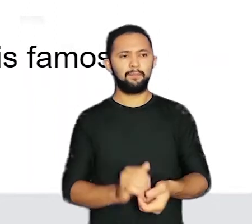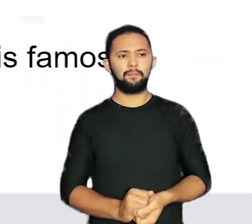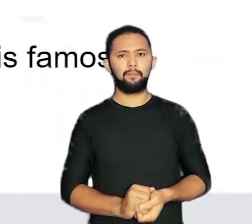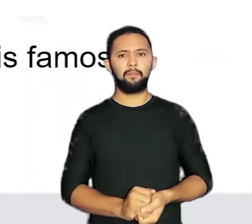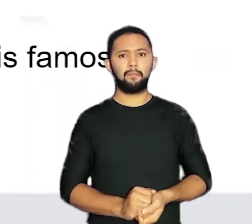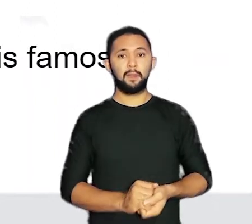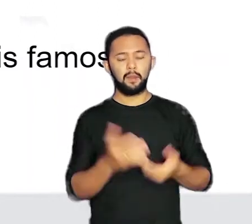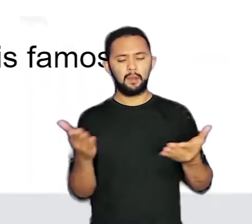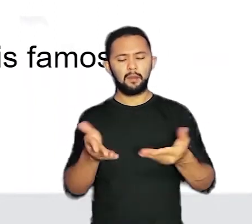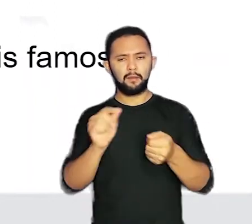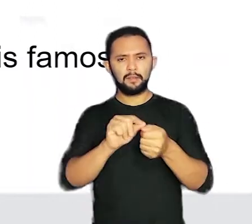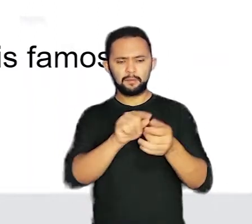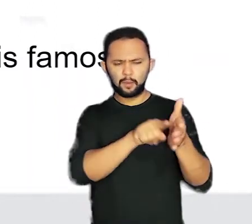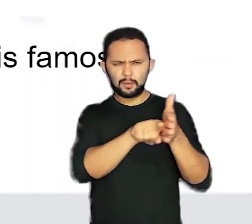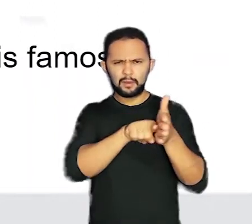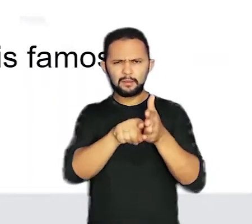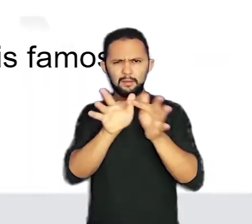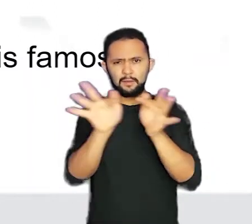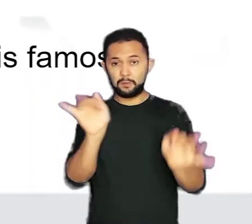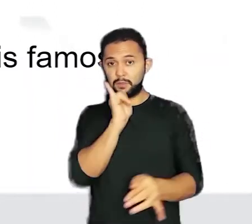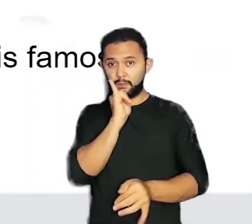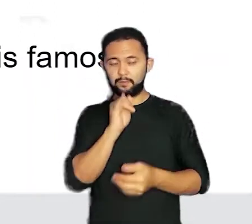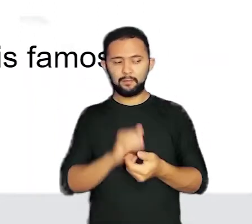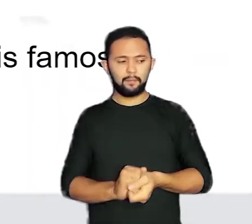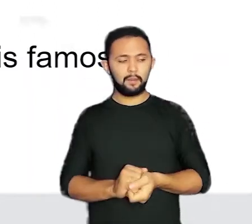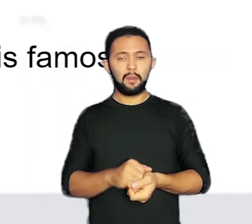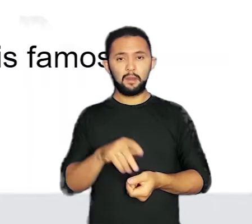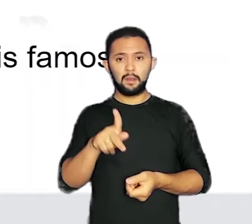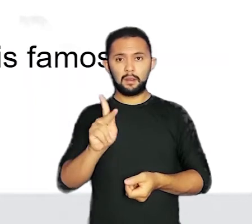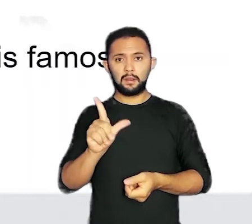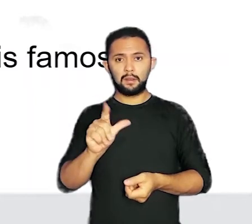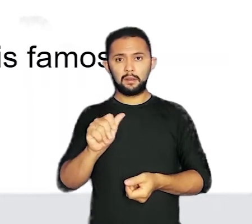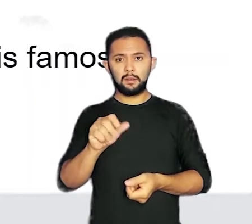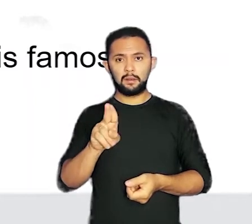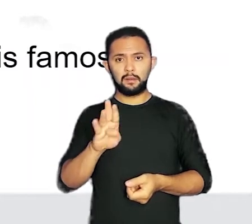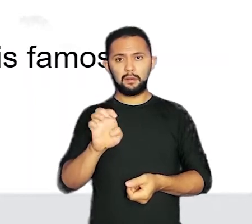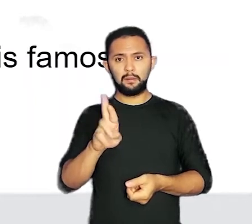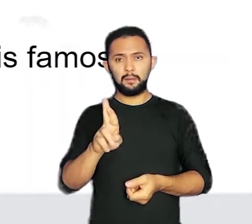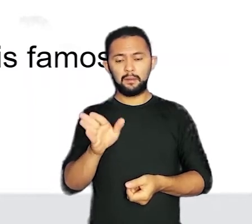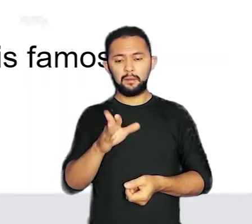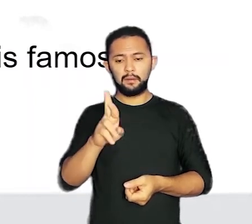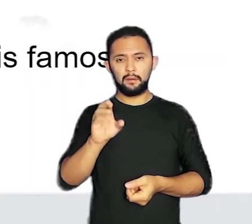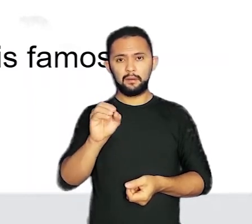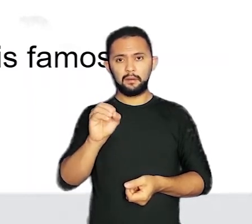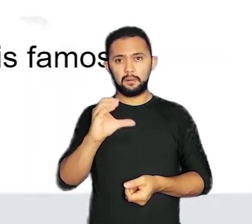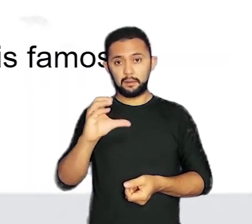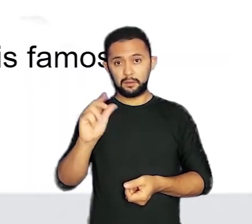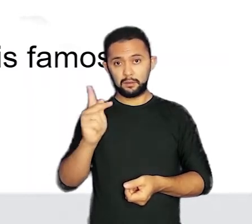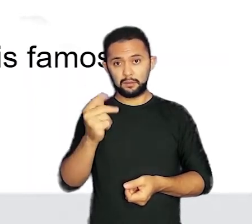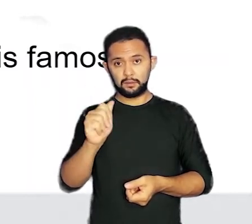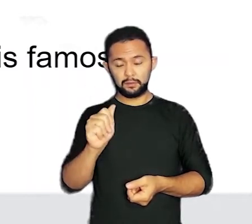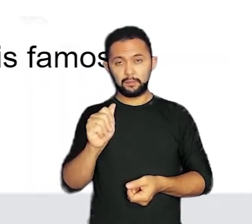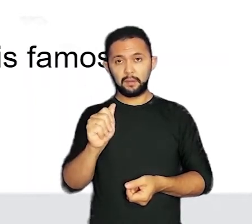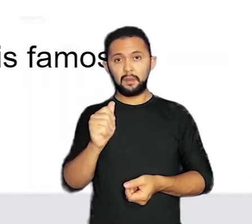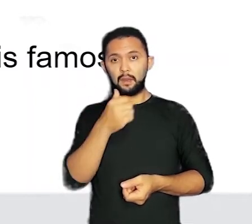Então vamos analisar a seguinte frase. Glauber Rocha é o cineasta brasileiro mais famoso. Glauber Rocha é o